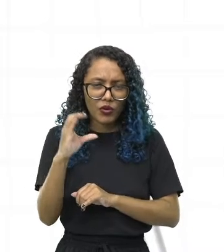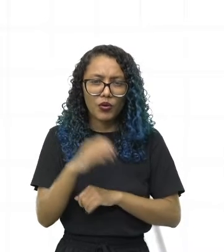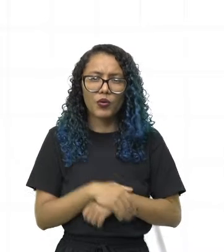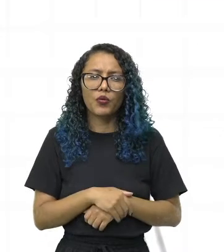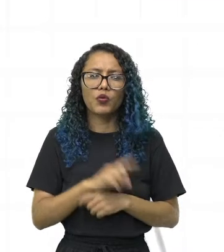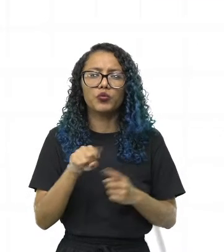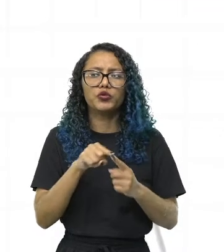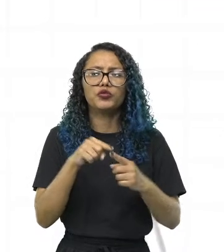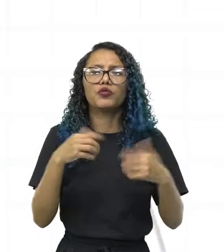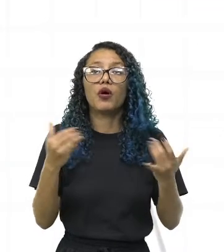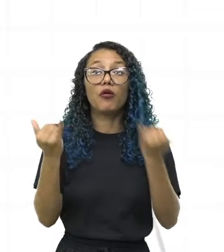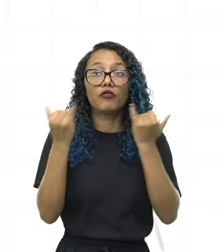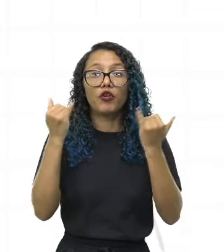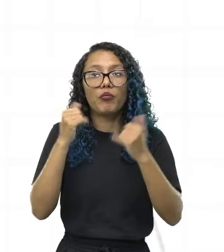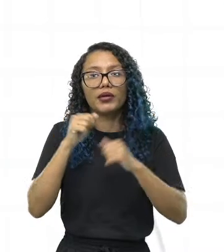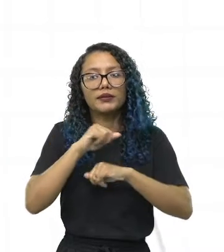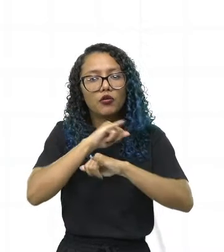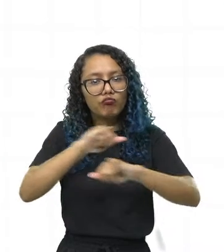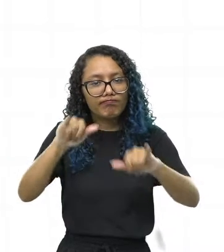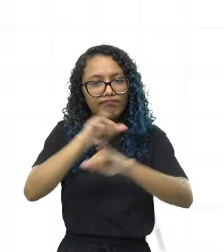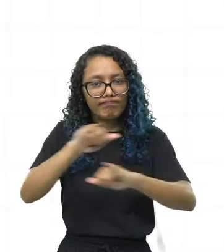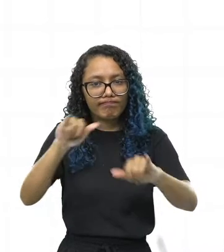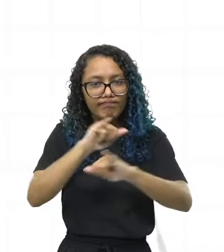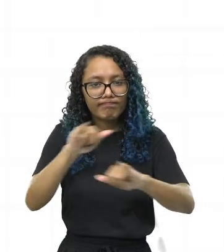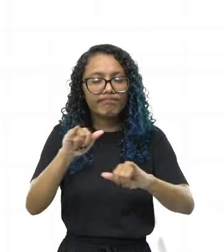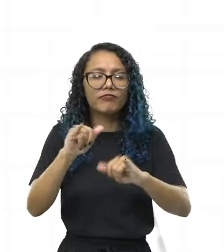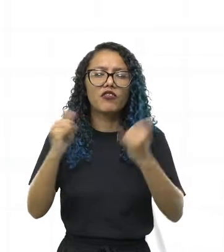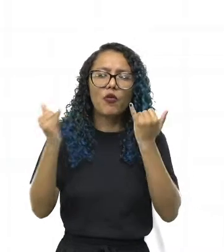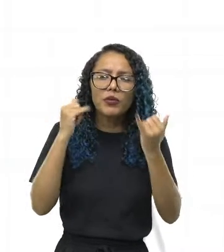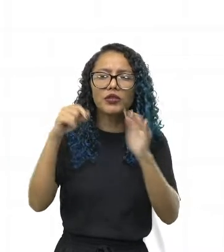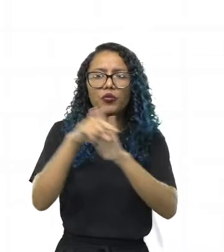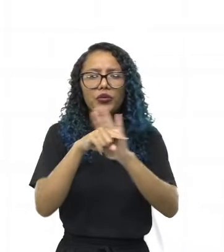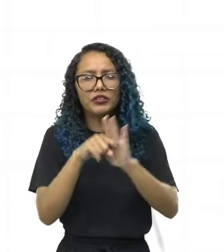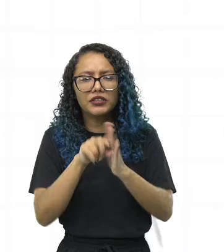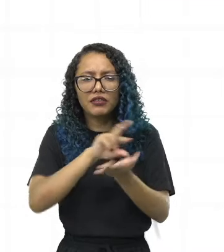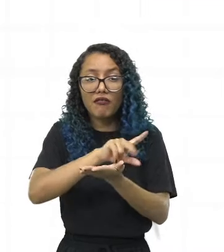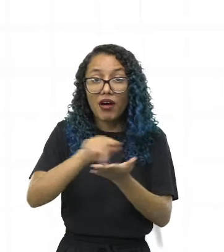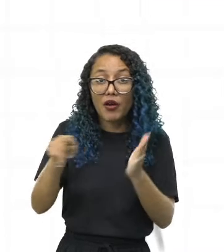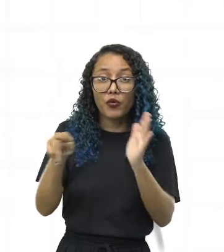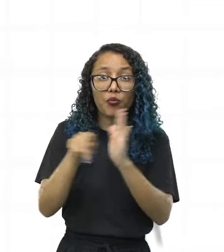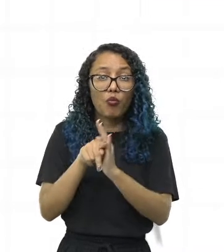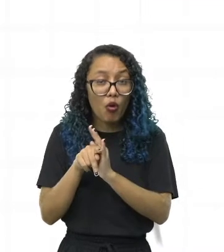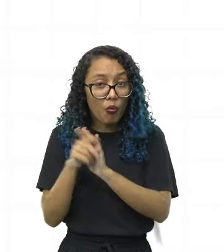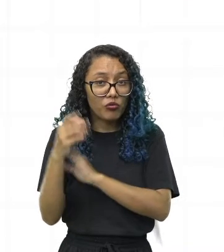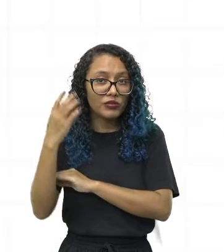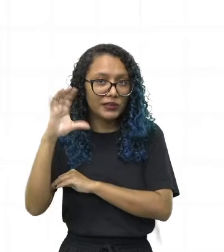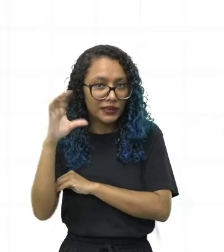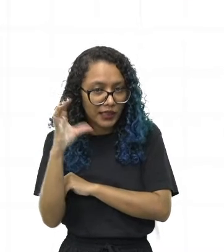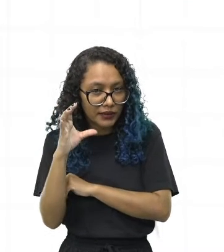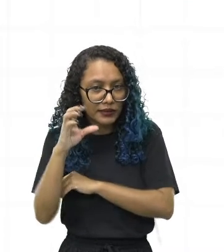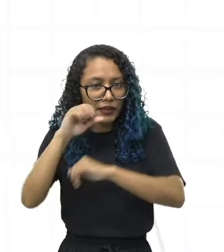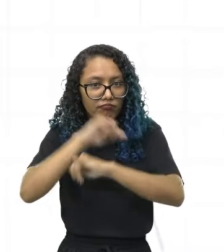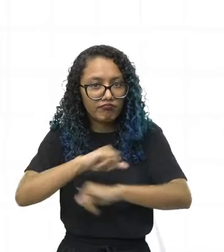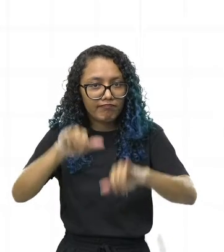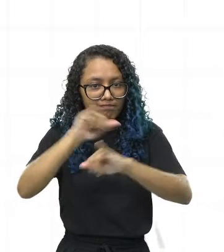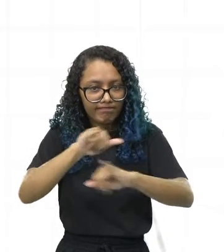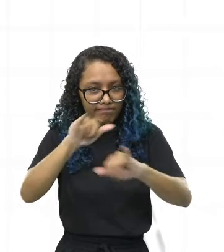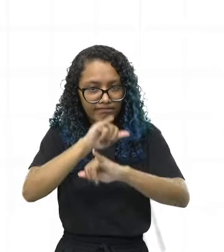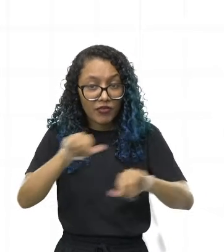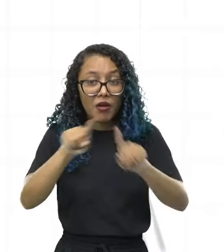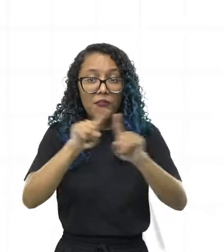compartilhar informações, pesquisas e outros dados de cunho científico, mas com uma